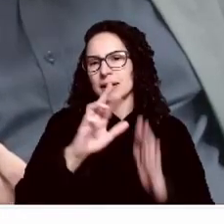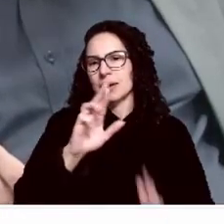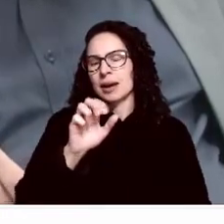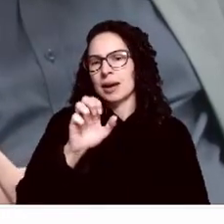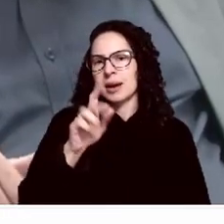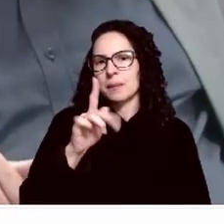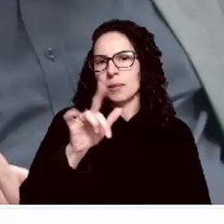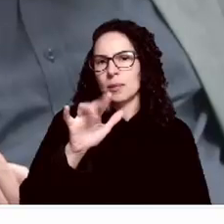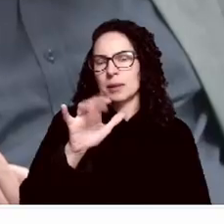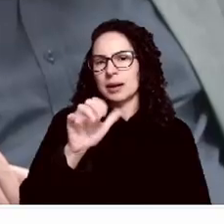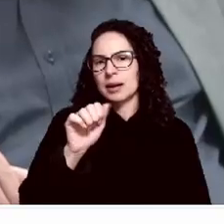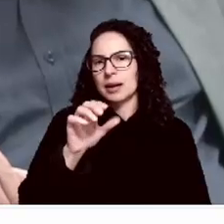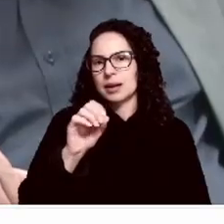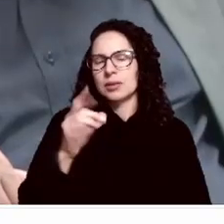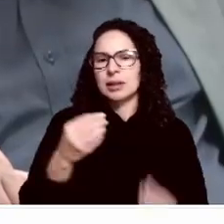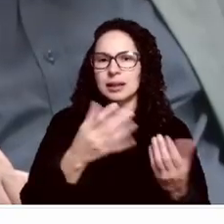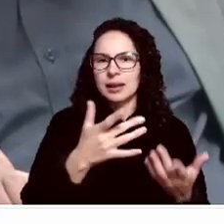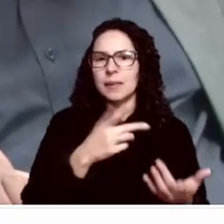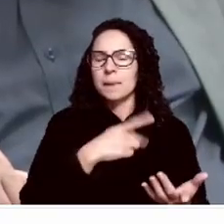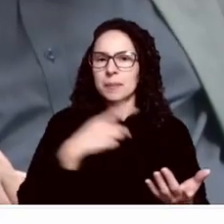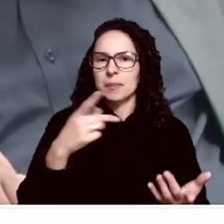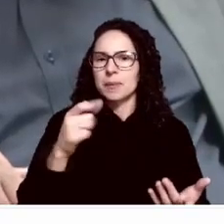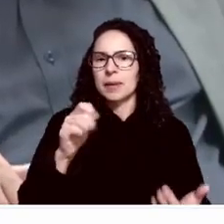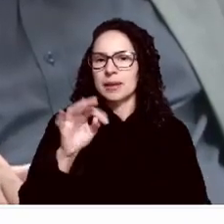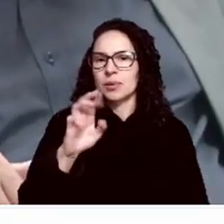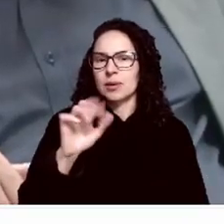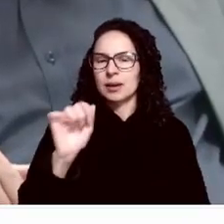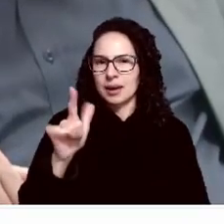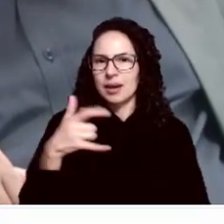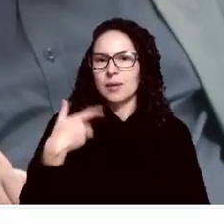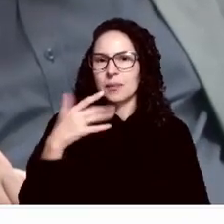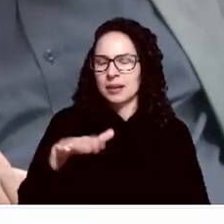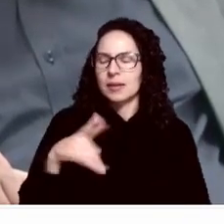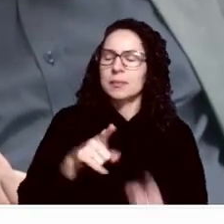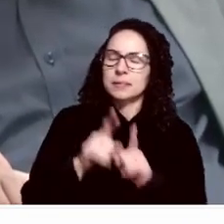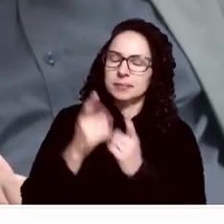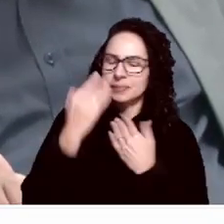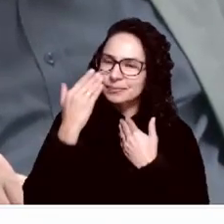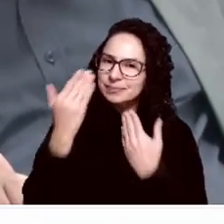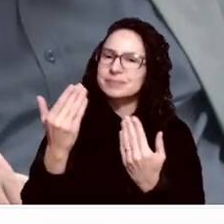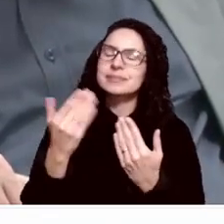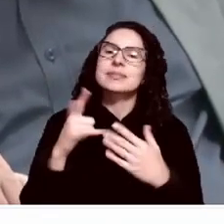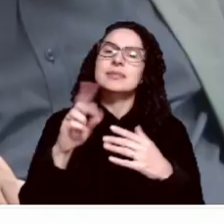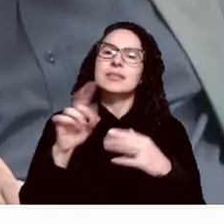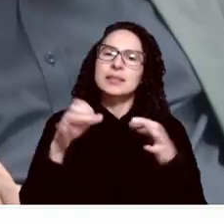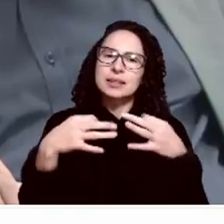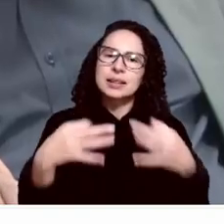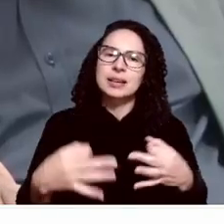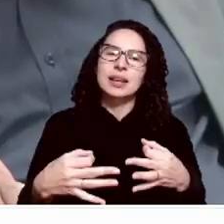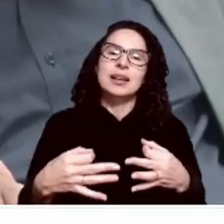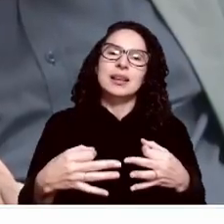para o pastoral menor. Eu também quero fazer este agradecimento e, com certeza, muito mais ele